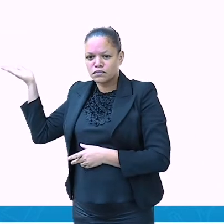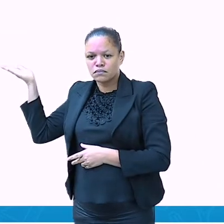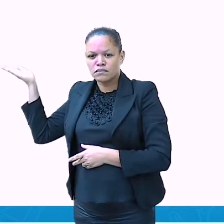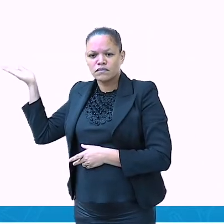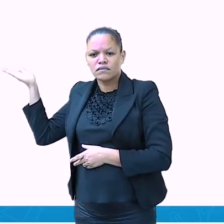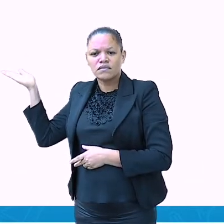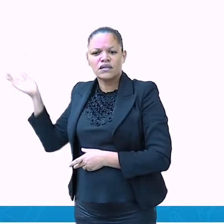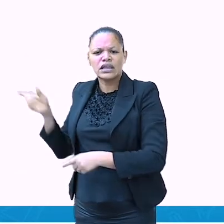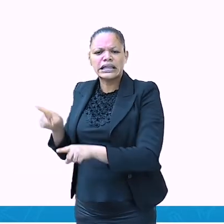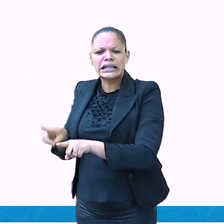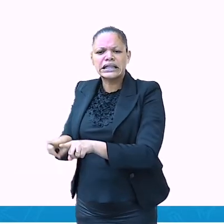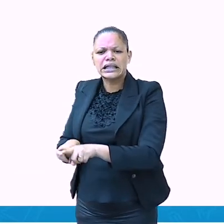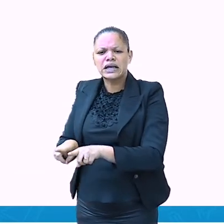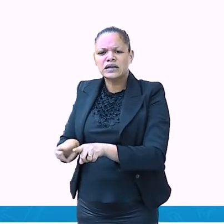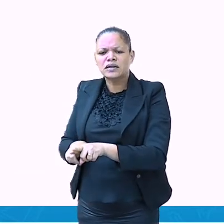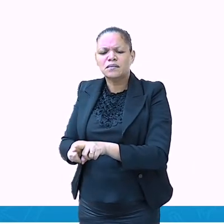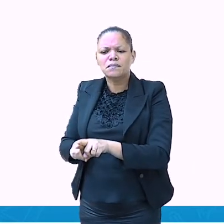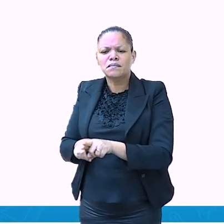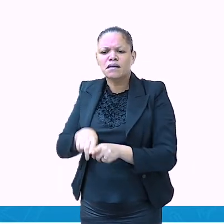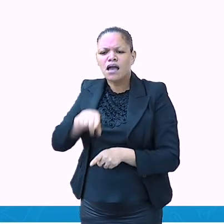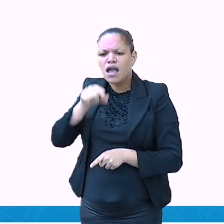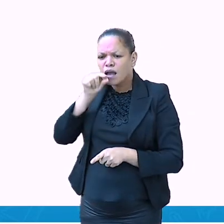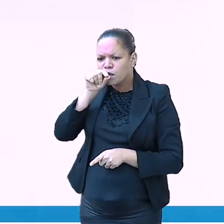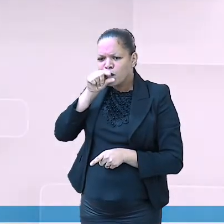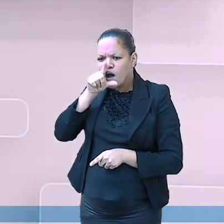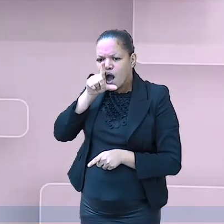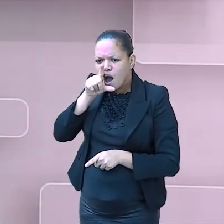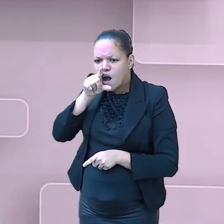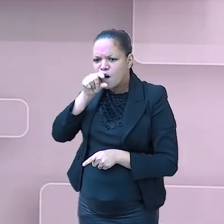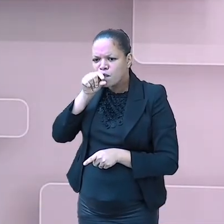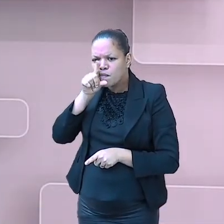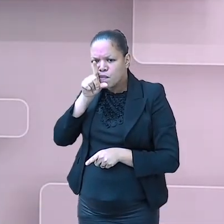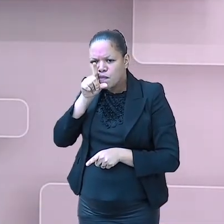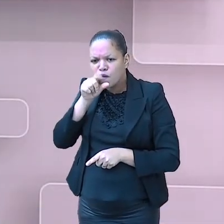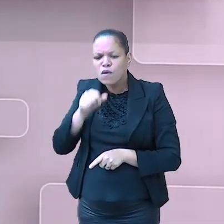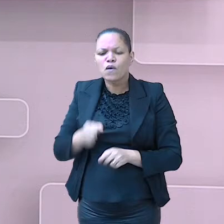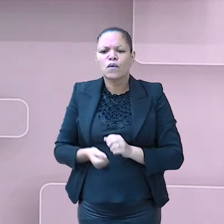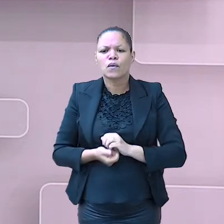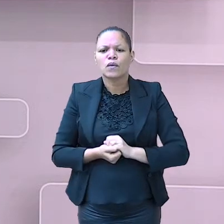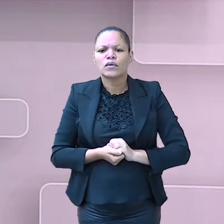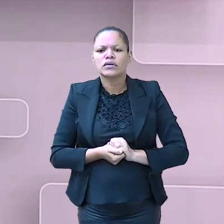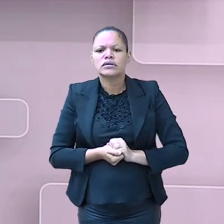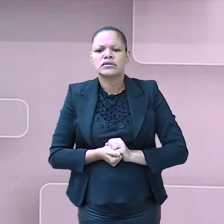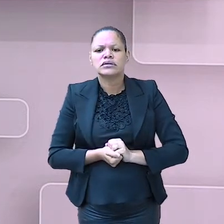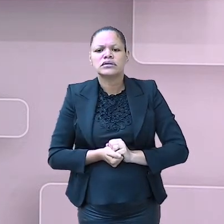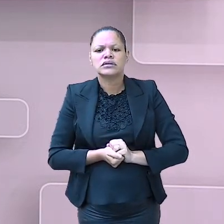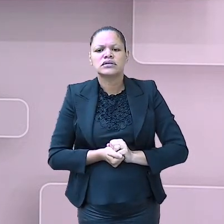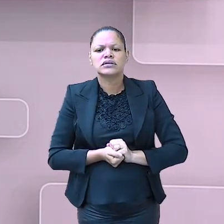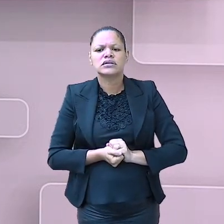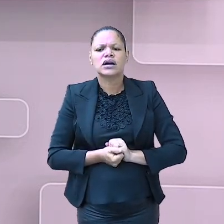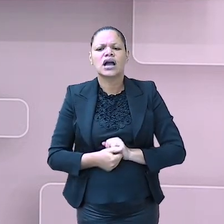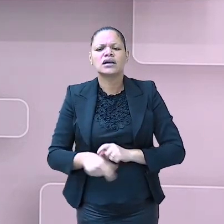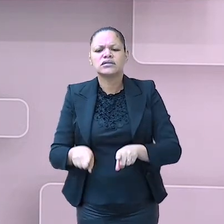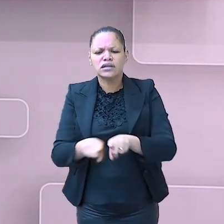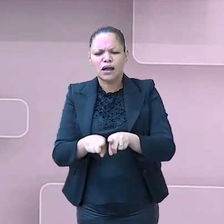possuem coácula, que é o órgão que serve para digestão, excreção e reprodução.